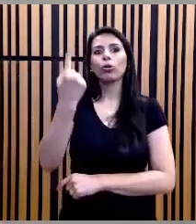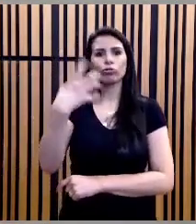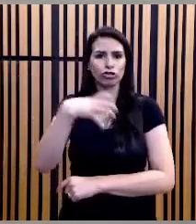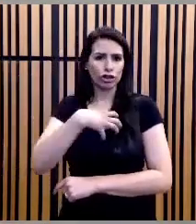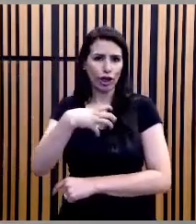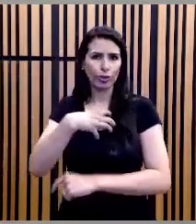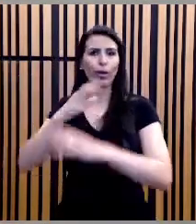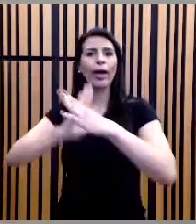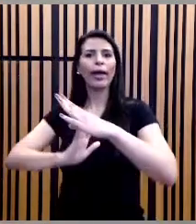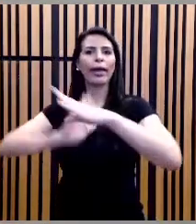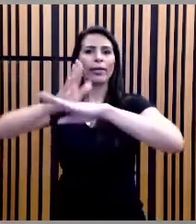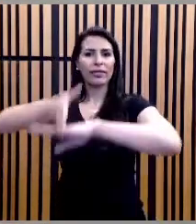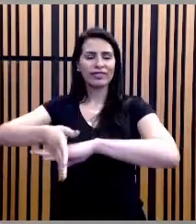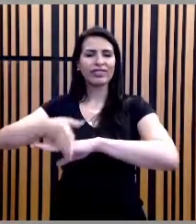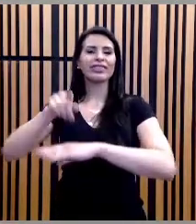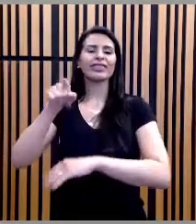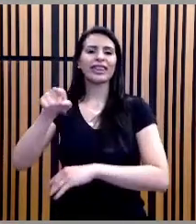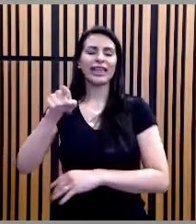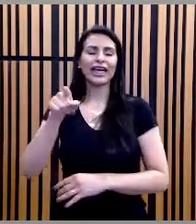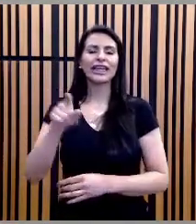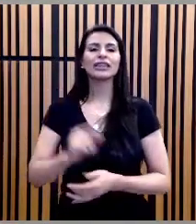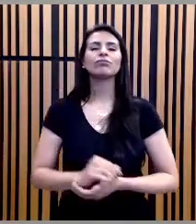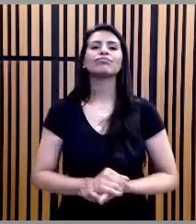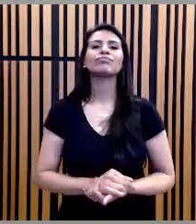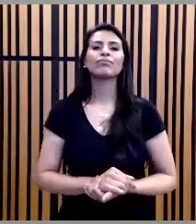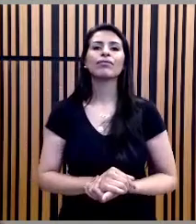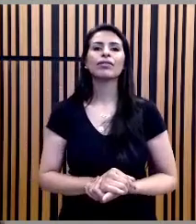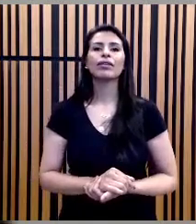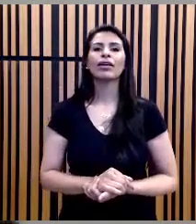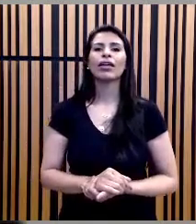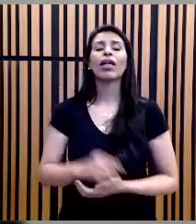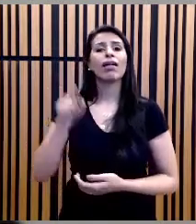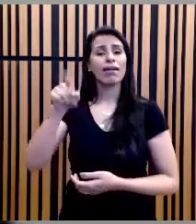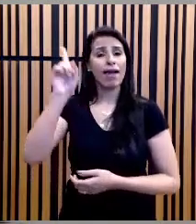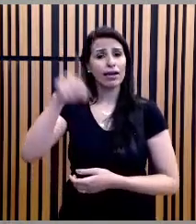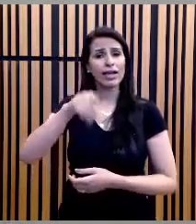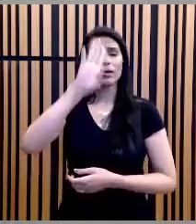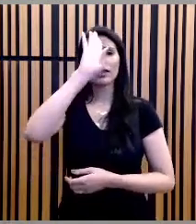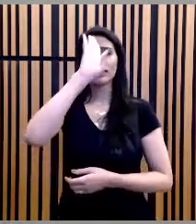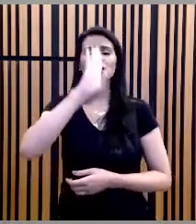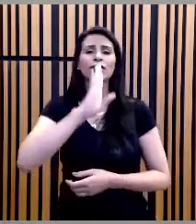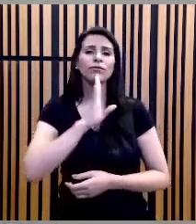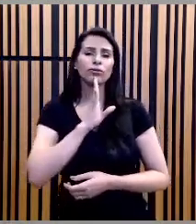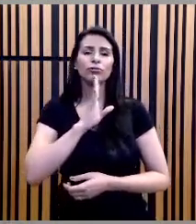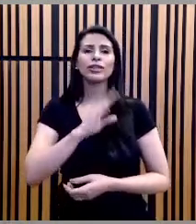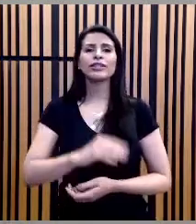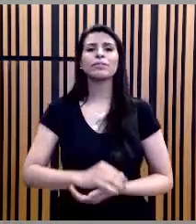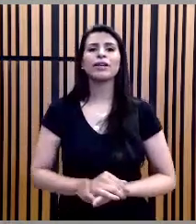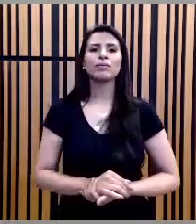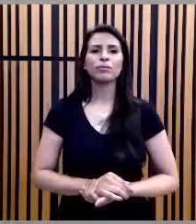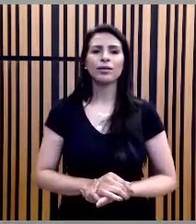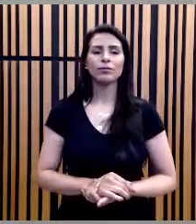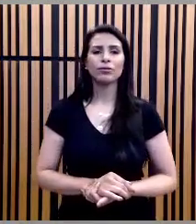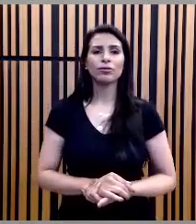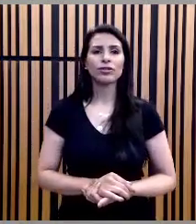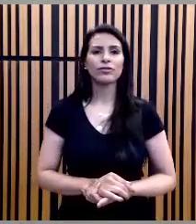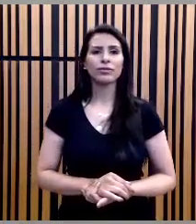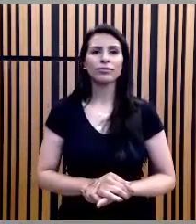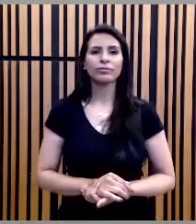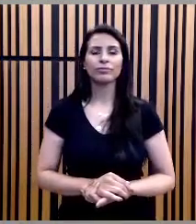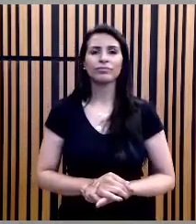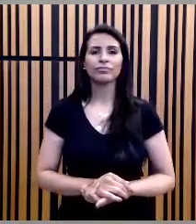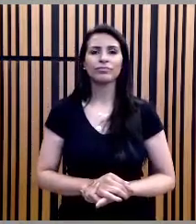entrada dentro da incubadora, né? E ele é 100% gratuito, vai ser uma maratona online, onde tu vai